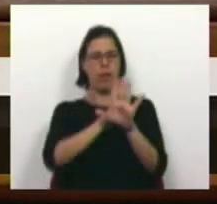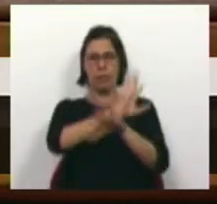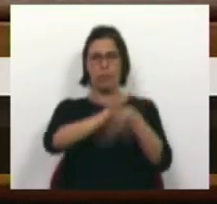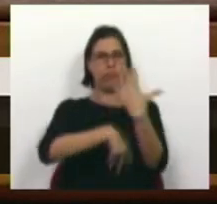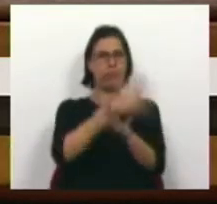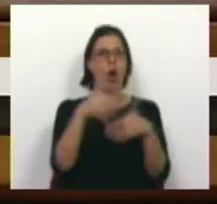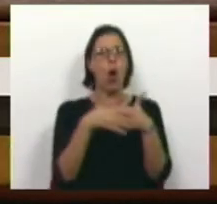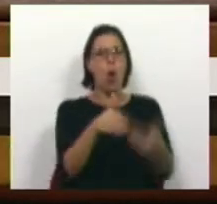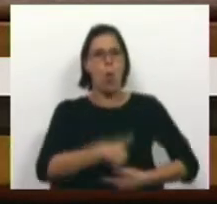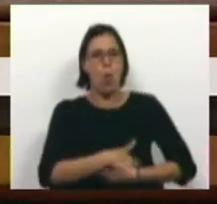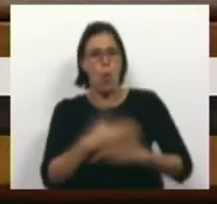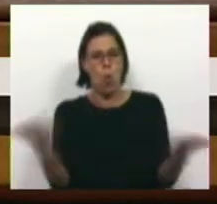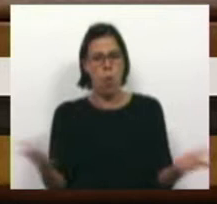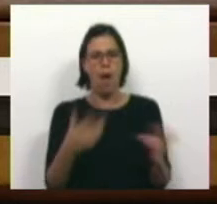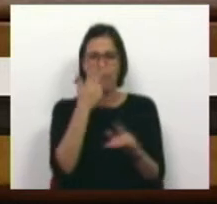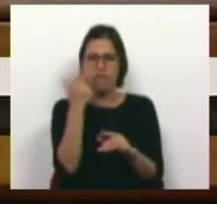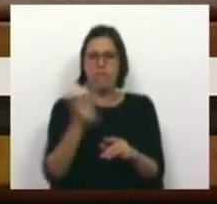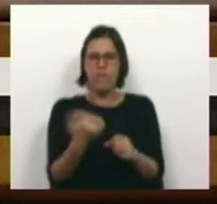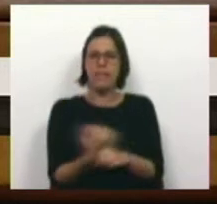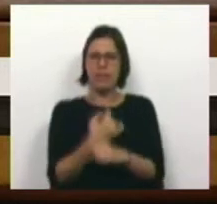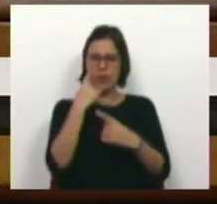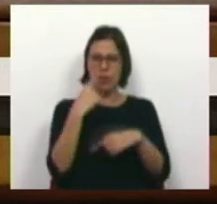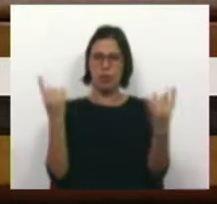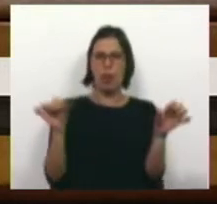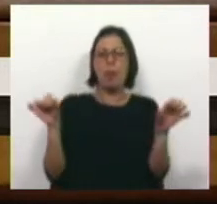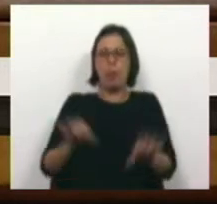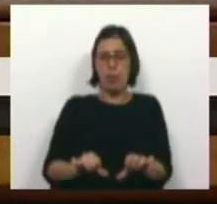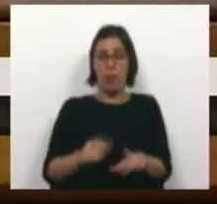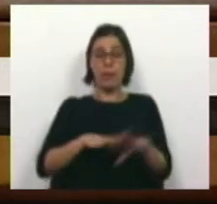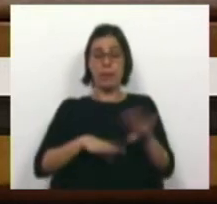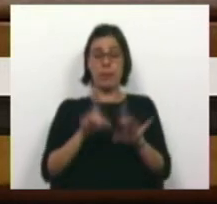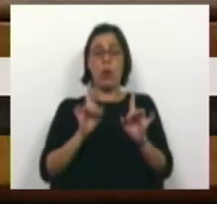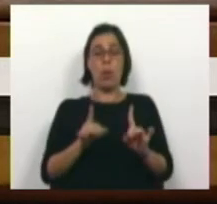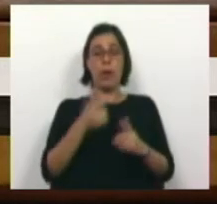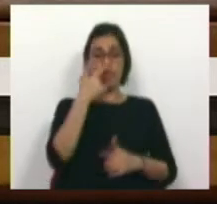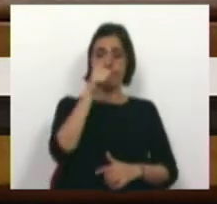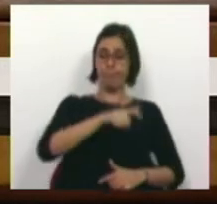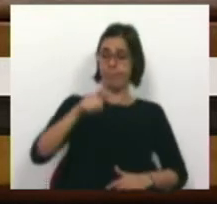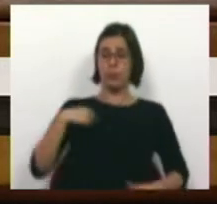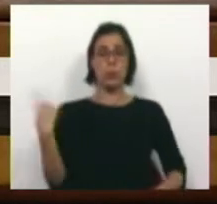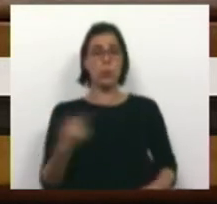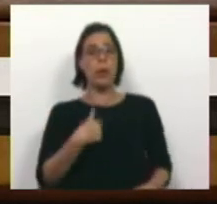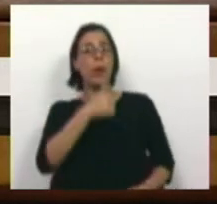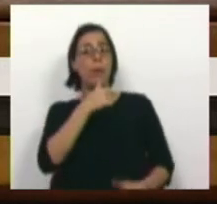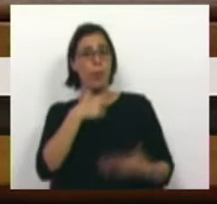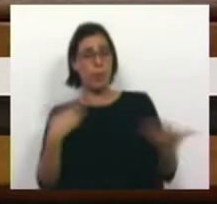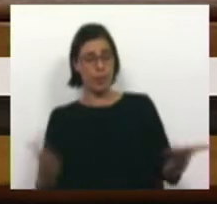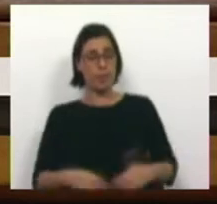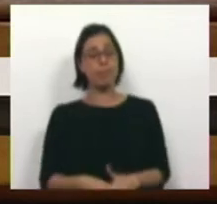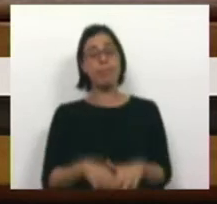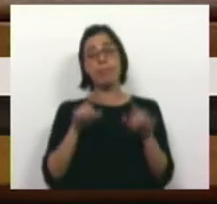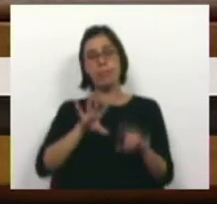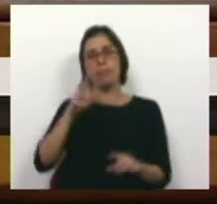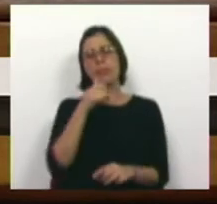desordenado e de aguda fragilidade dos serviços públicos de que se faz a segurança humana de todos. É para